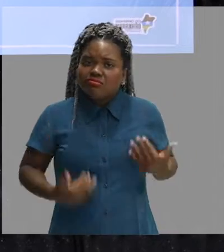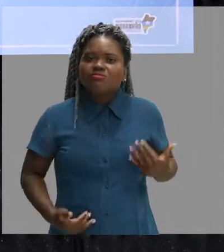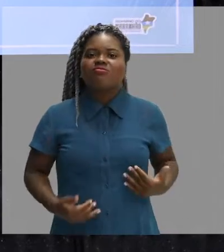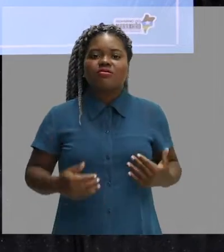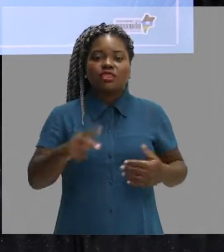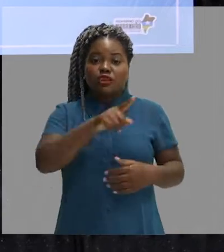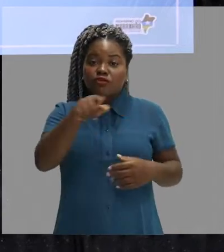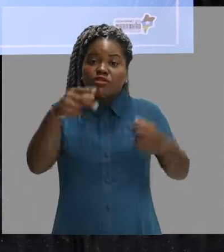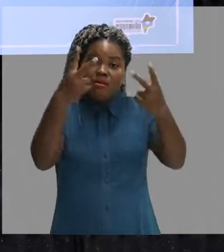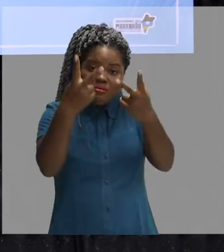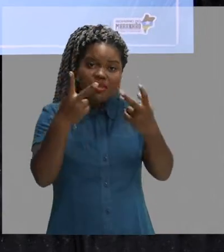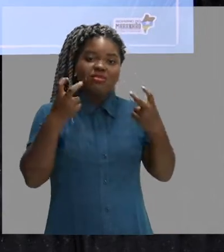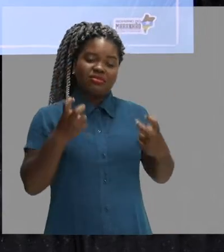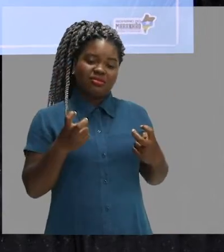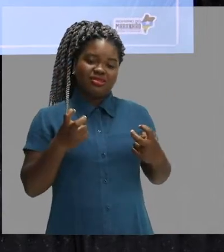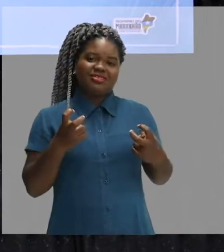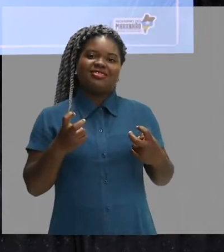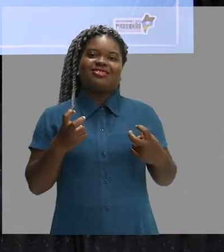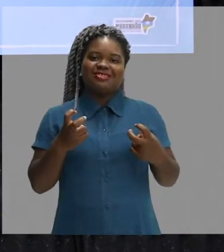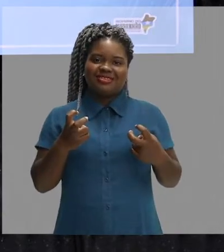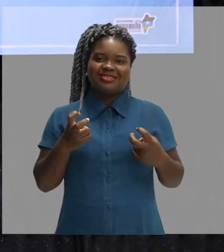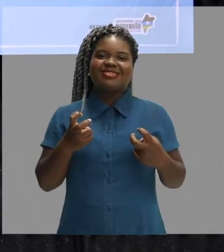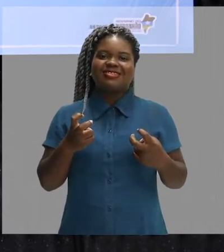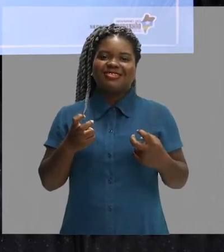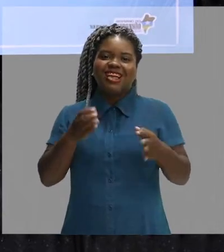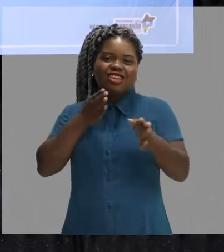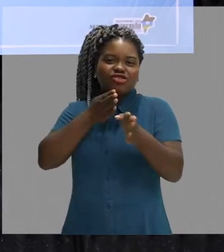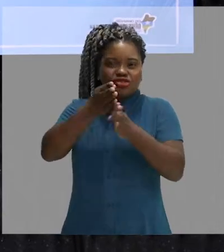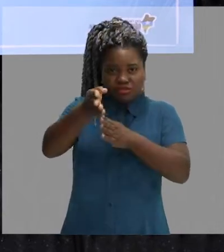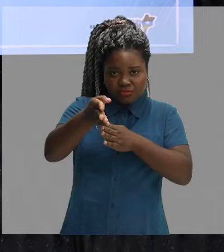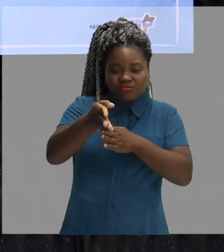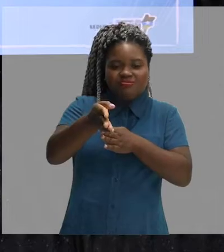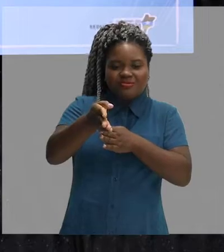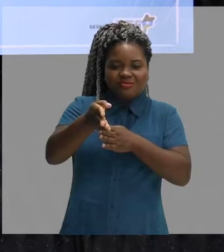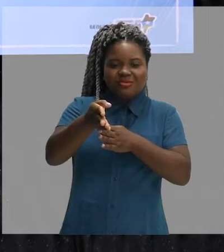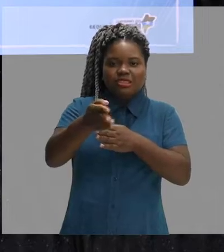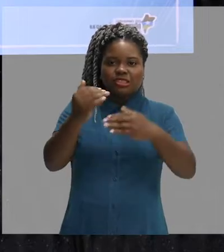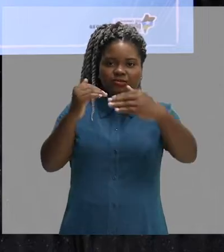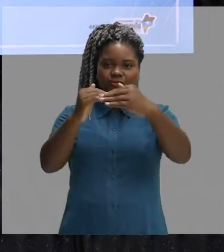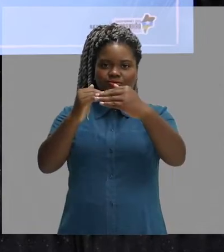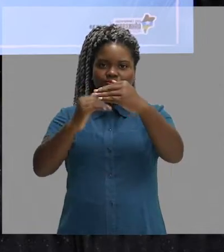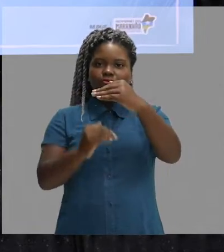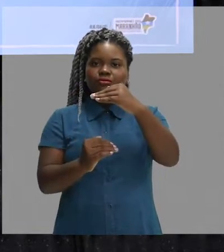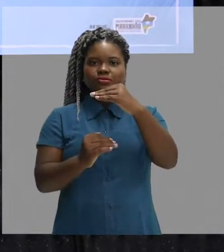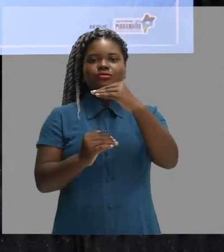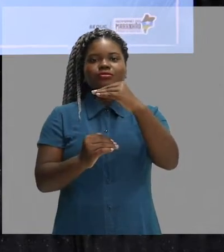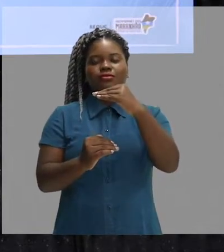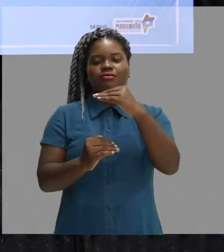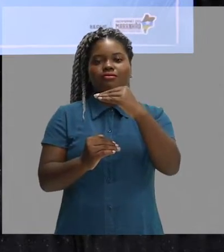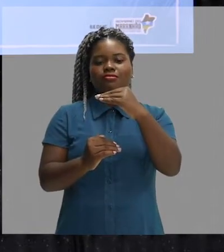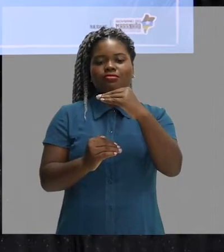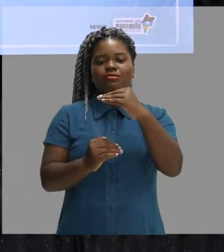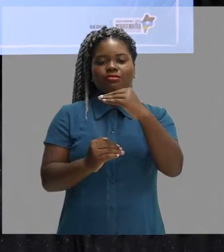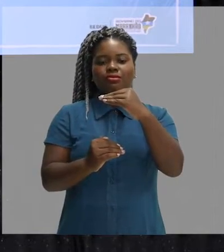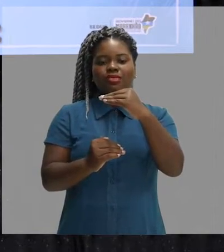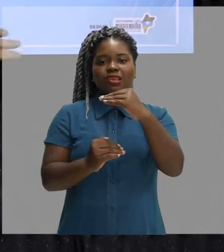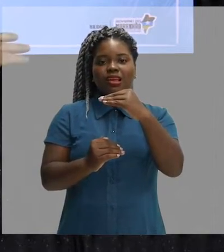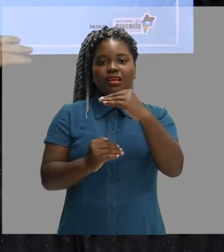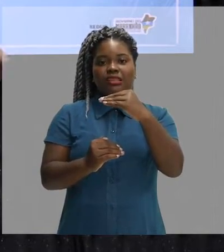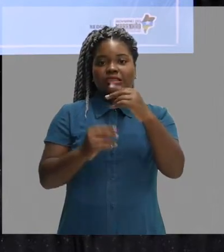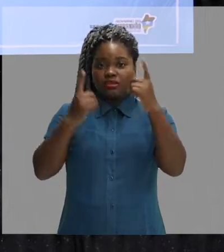que são perceptíveis, que é a chamada violência direta. Do meio para baixo, certo? As violências